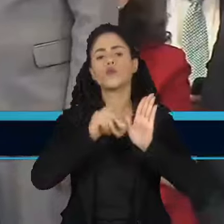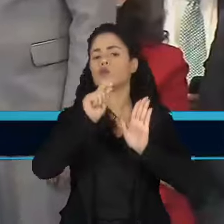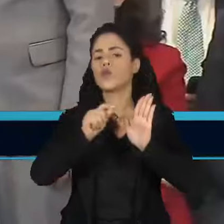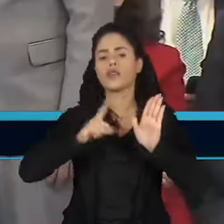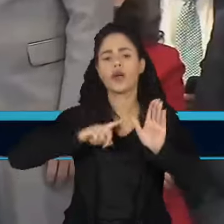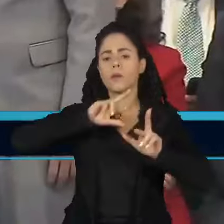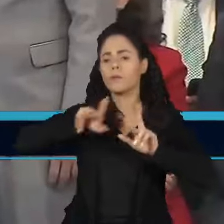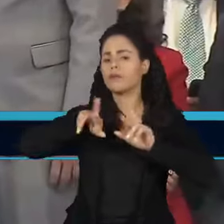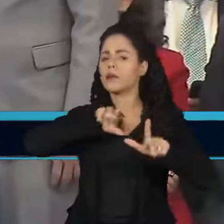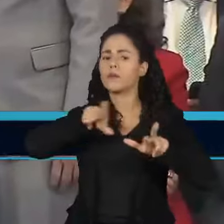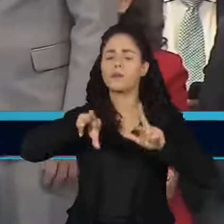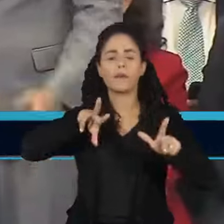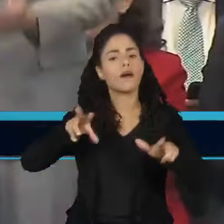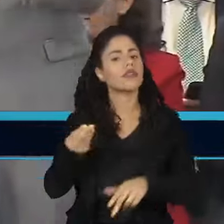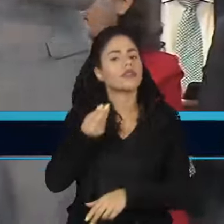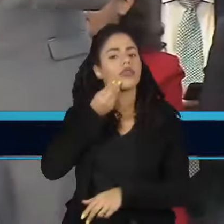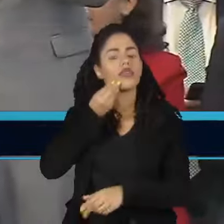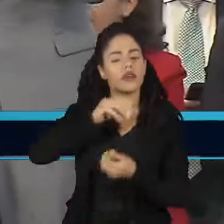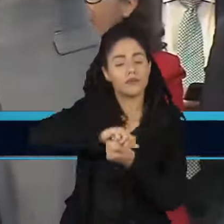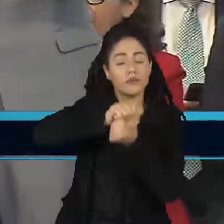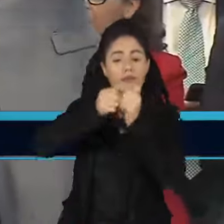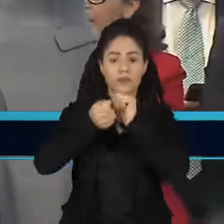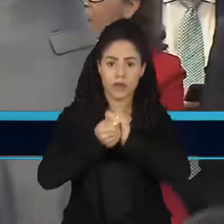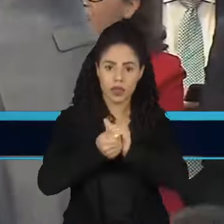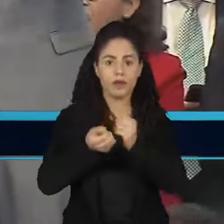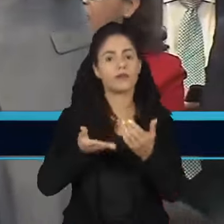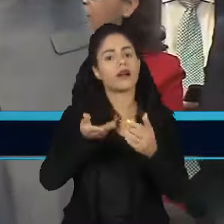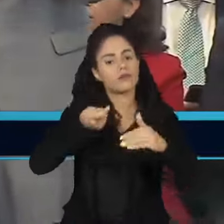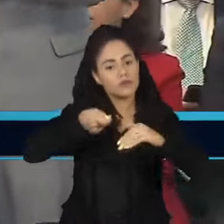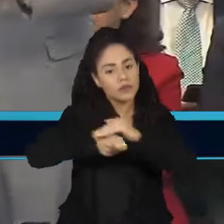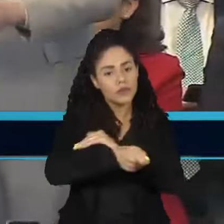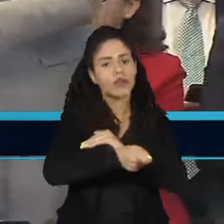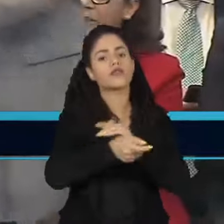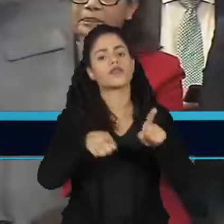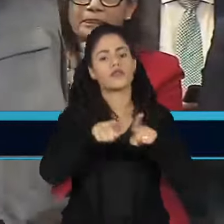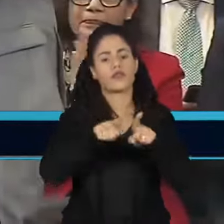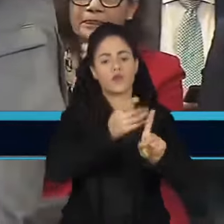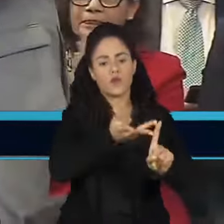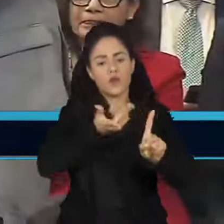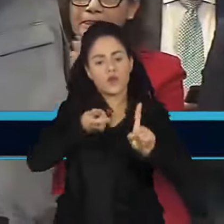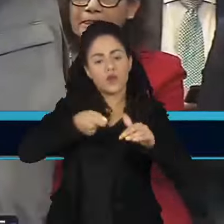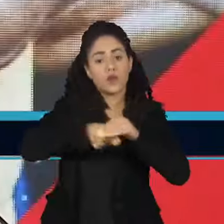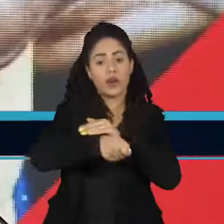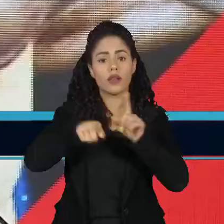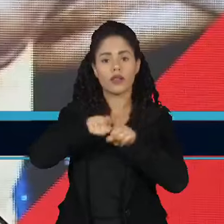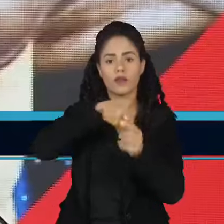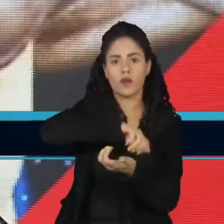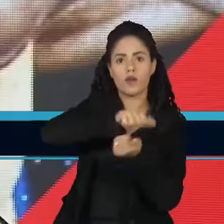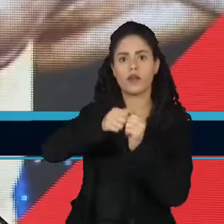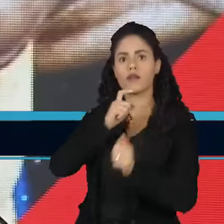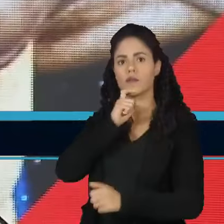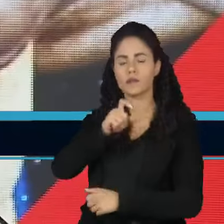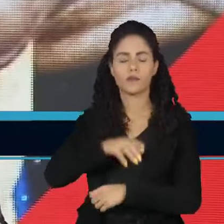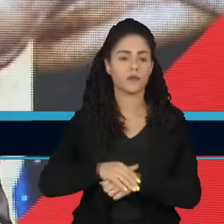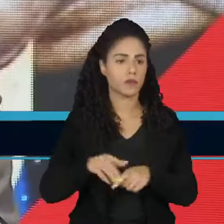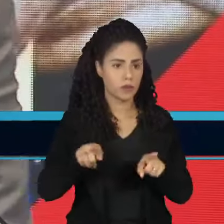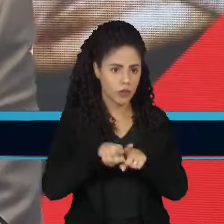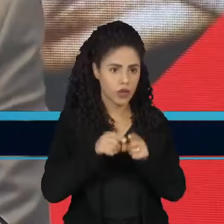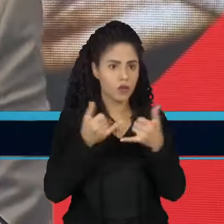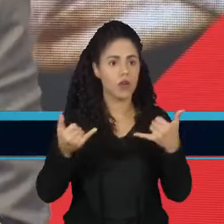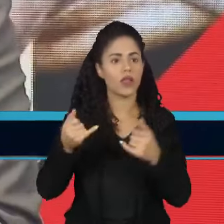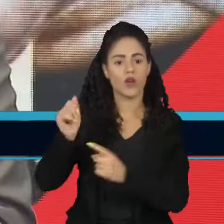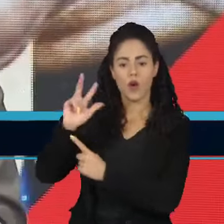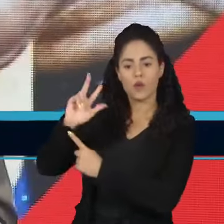diversas políticas governamentais para atrair investimentos em energia limpa e renovável energia eólica